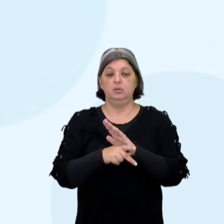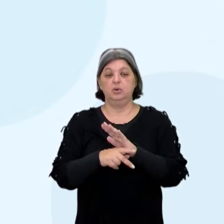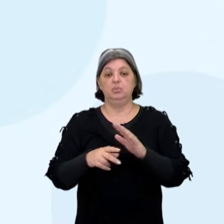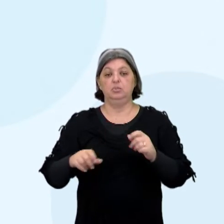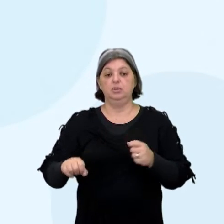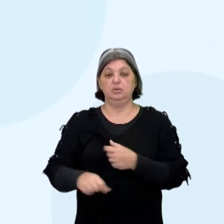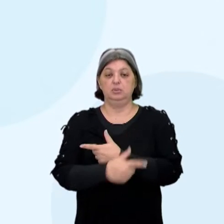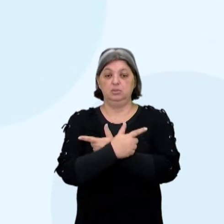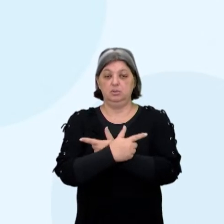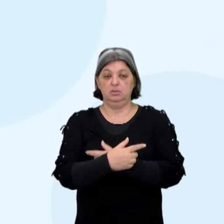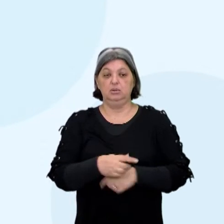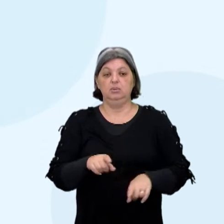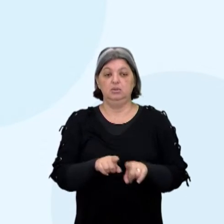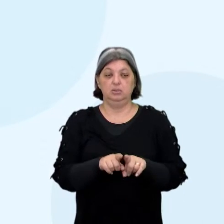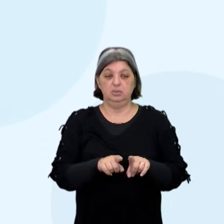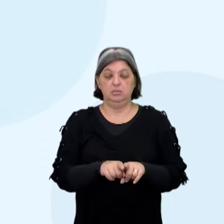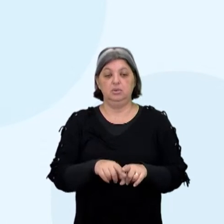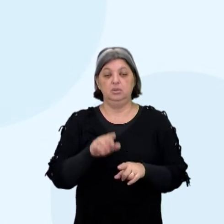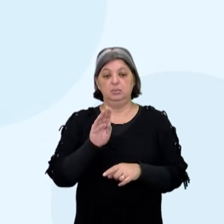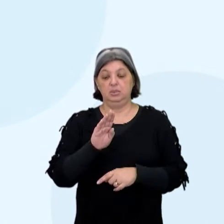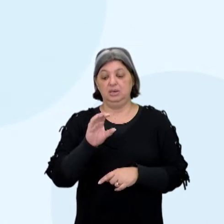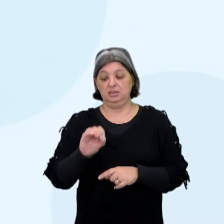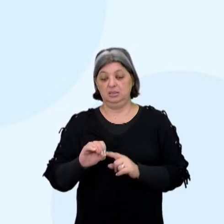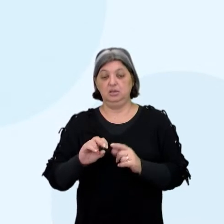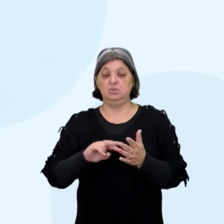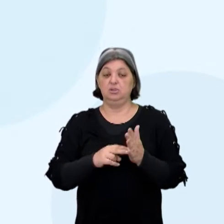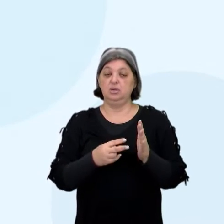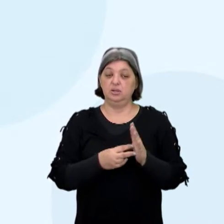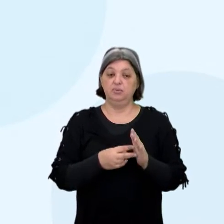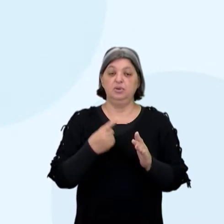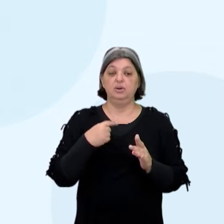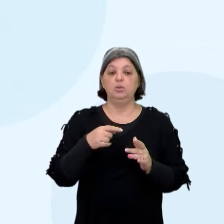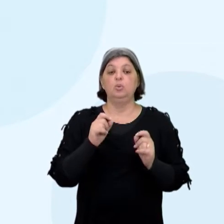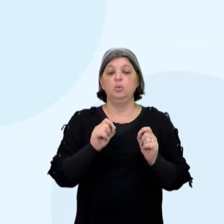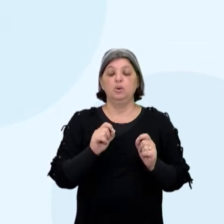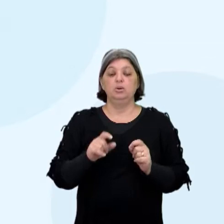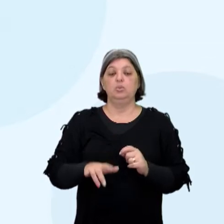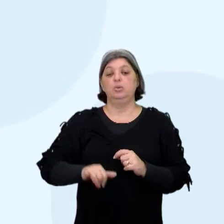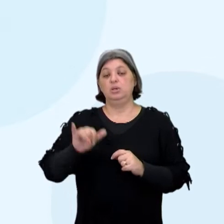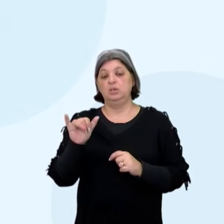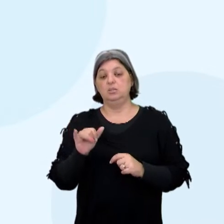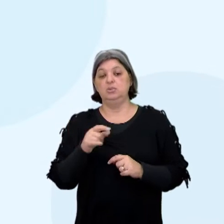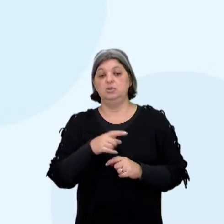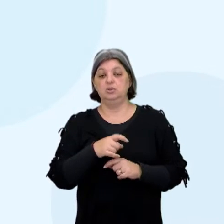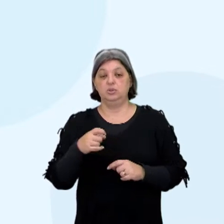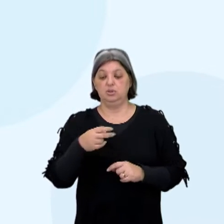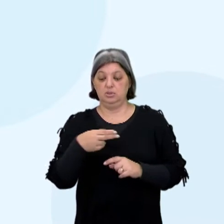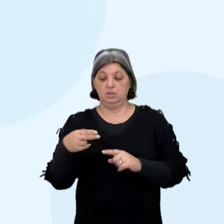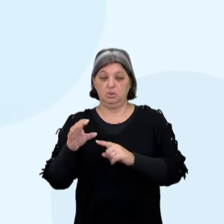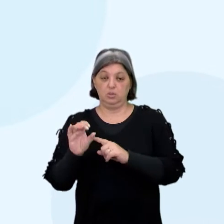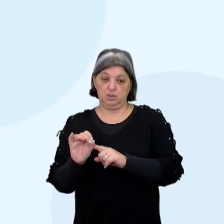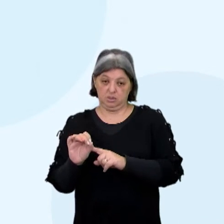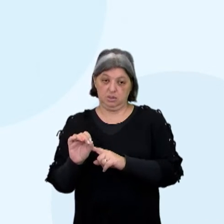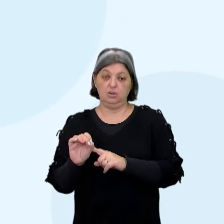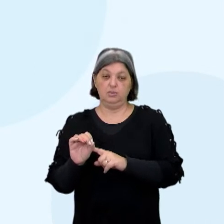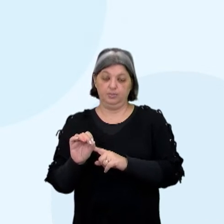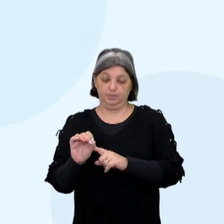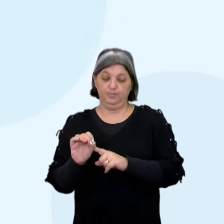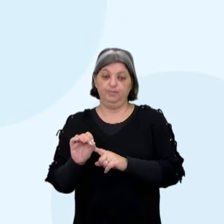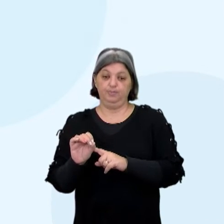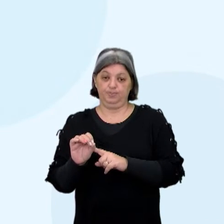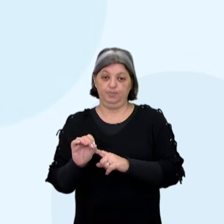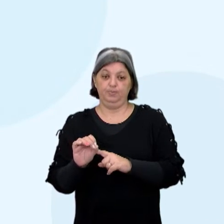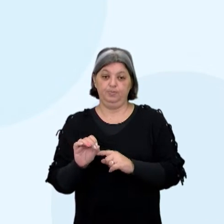grau. O B0 indica o valor de y quando x é igual a 0. Se você zerar o x, o que acontece? O y vai ser